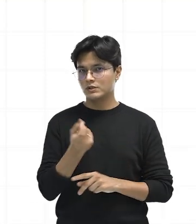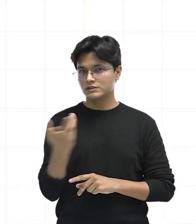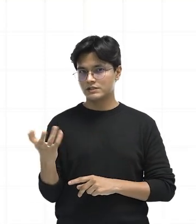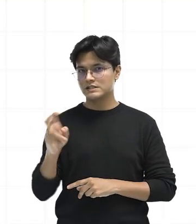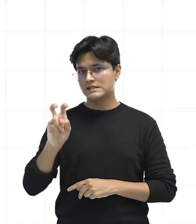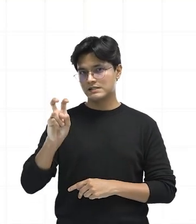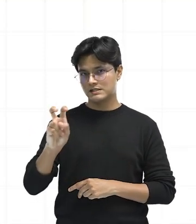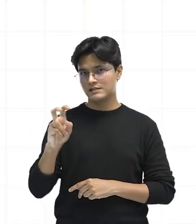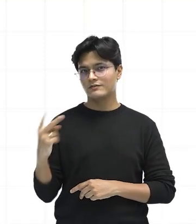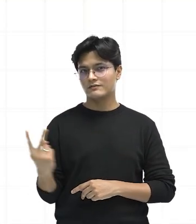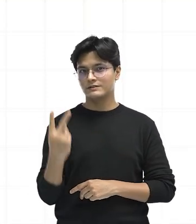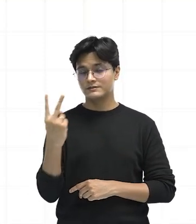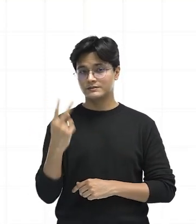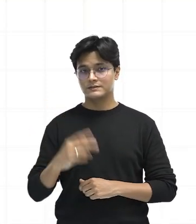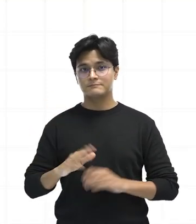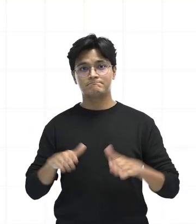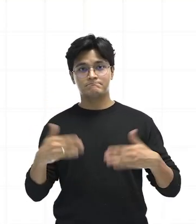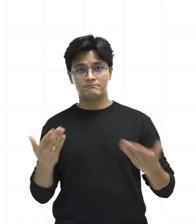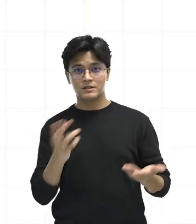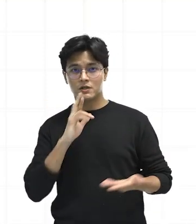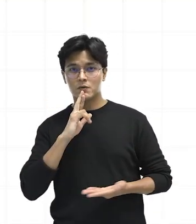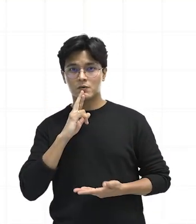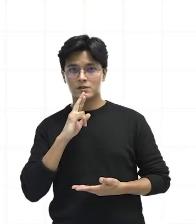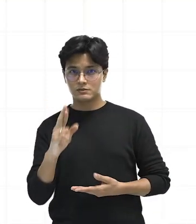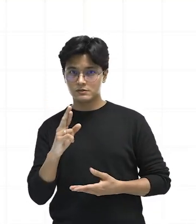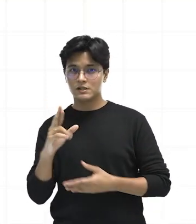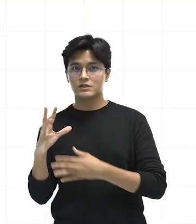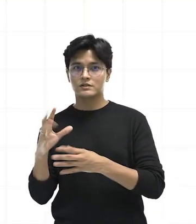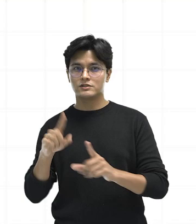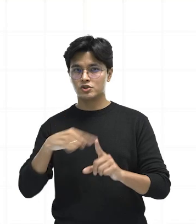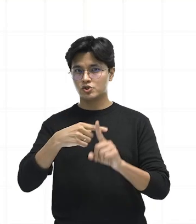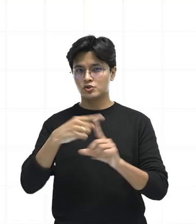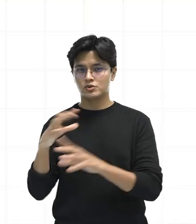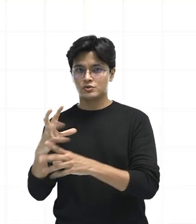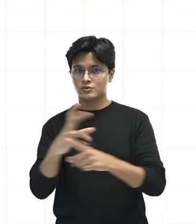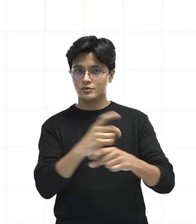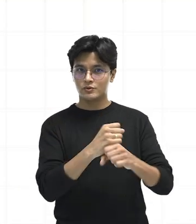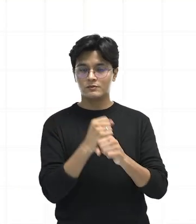valores. Então o resultado dessa soma aí, né?